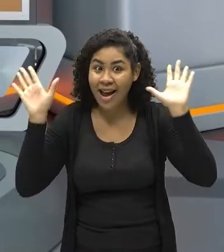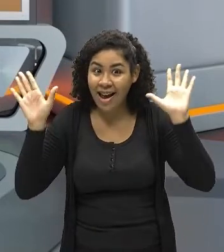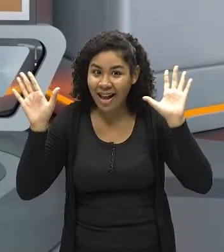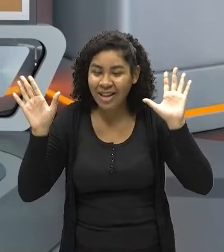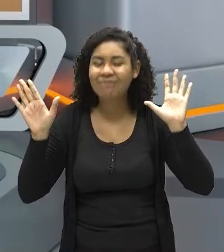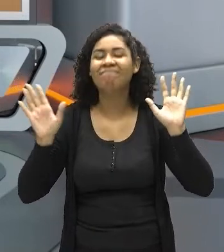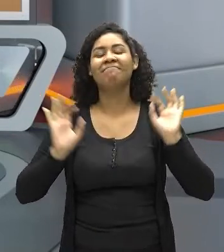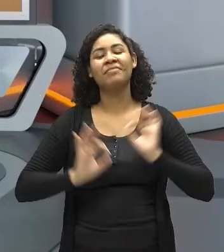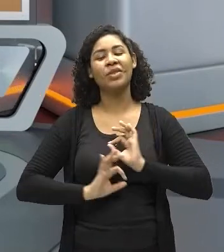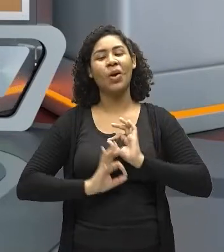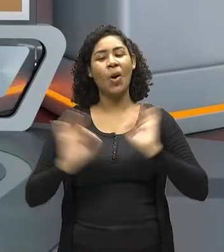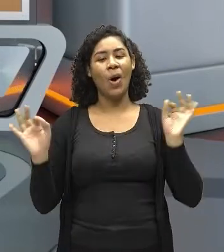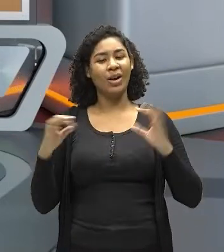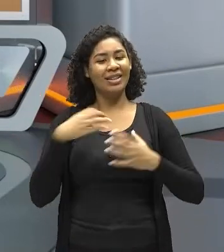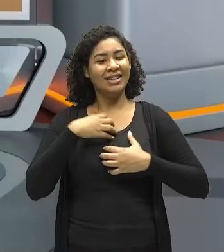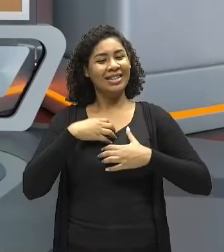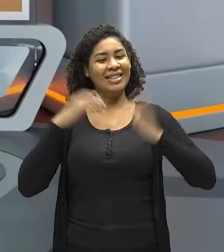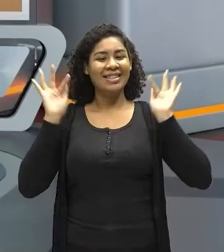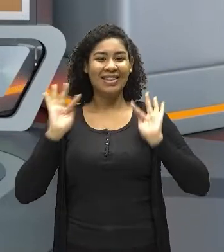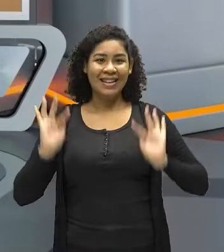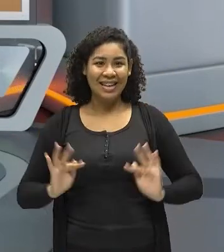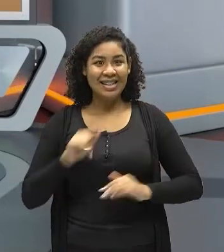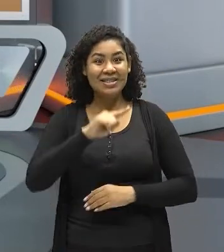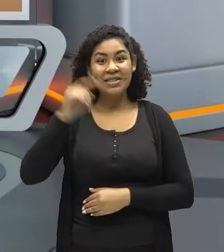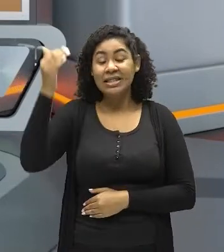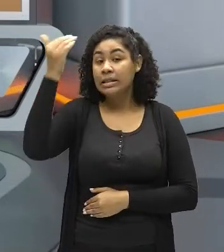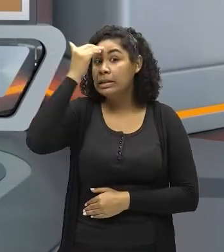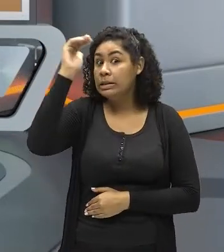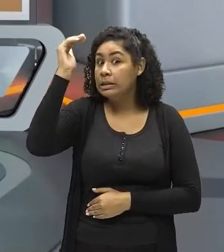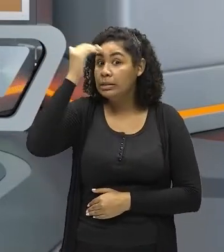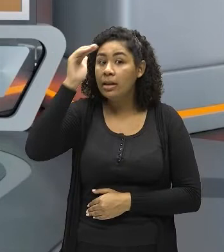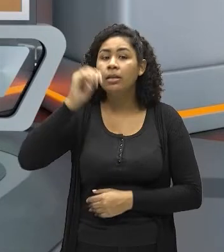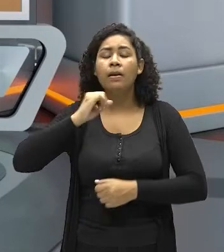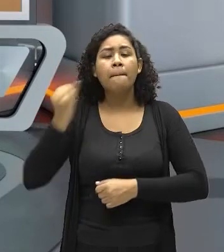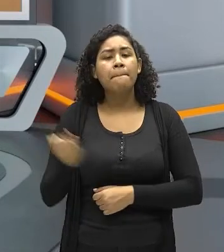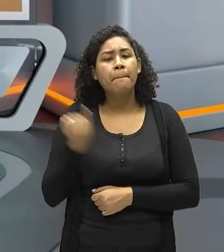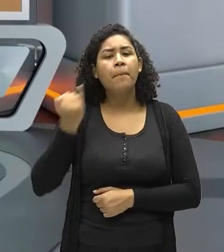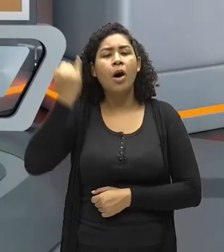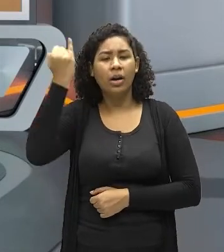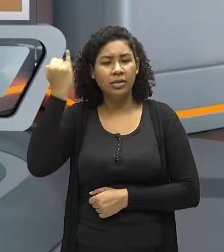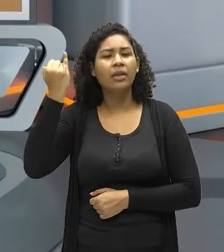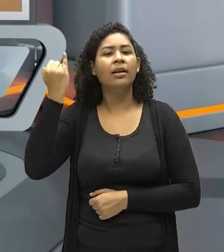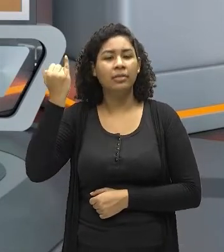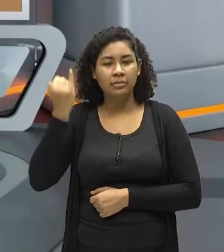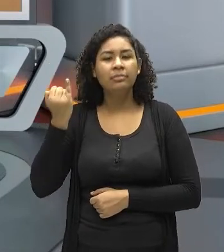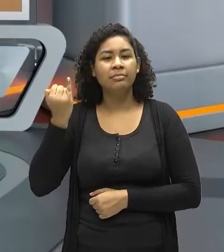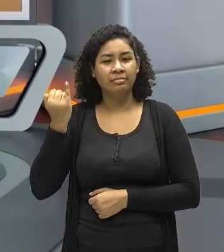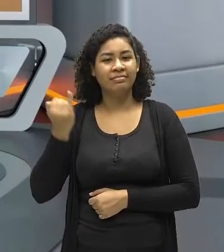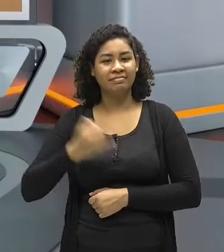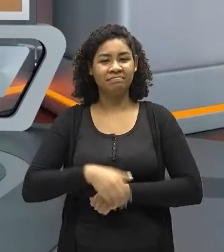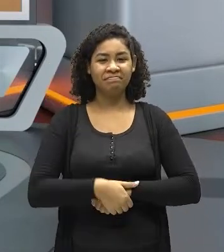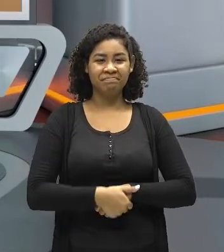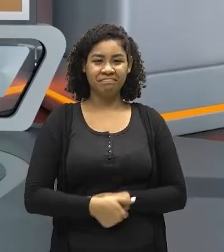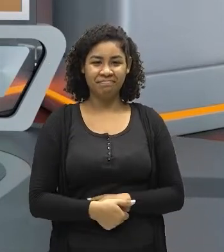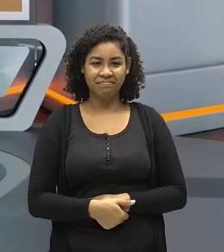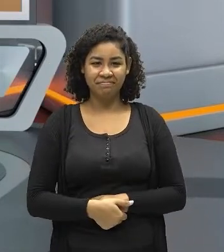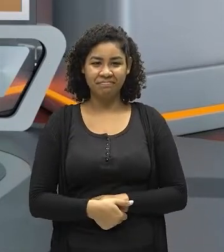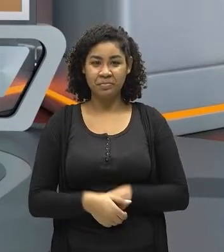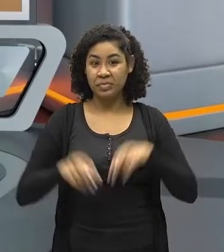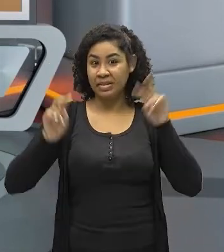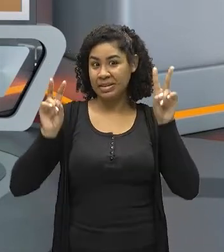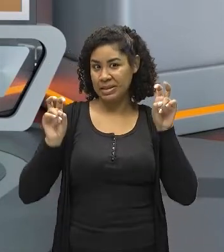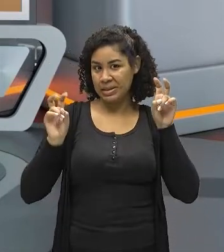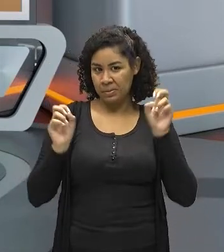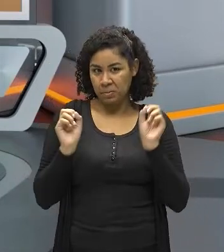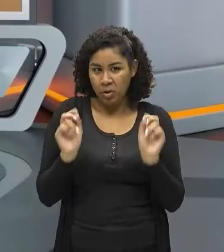Muito bem, gente. Fico muito contente que vocês entendam a importância dos troncos linguísticos para nós nos dias de hoje. Tá bom? Como vocês